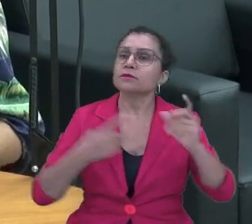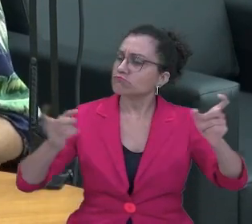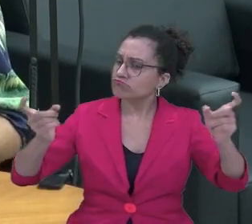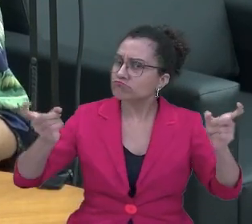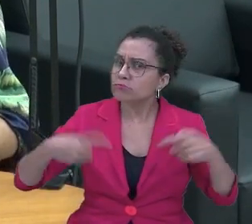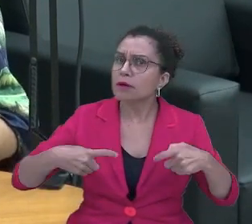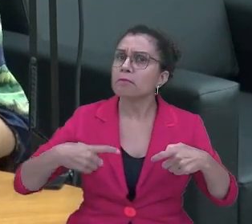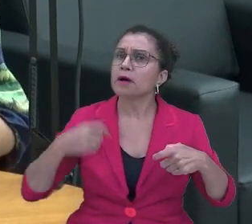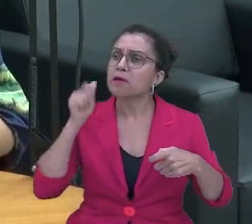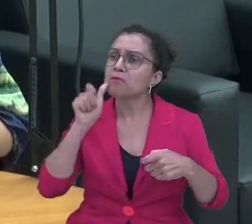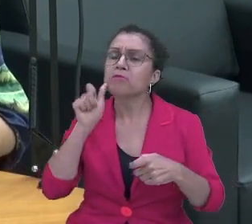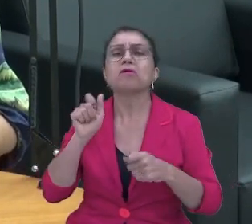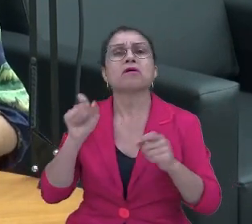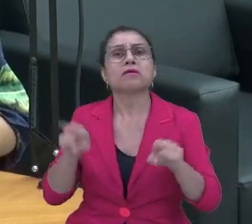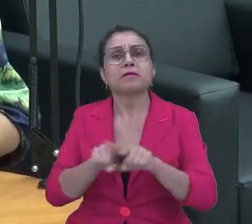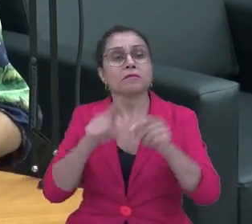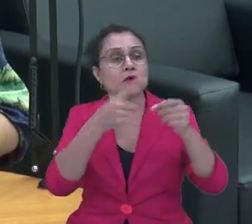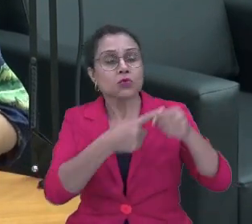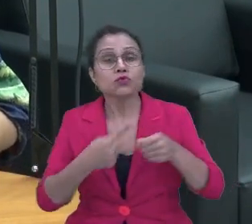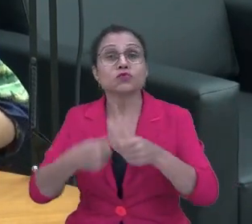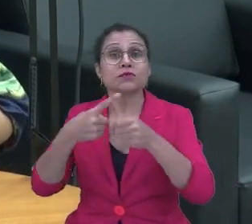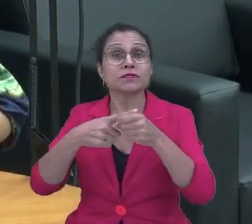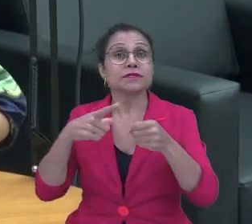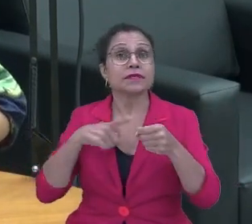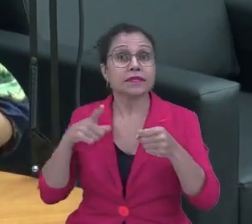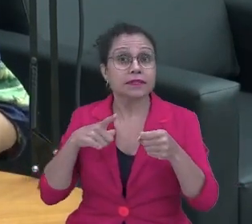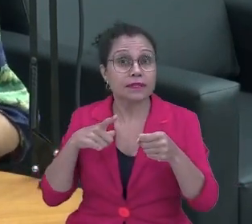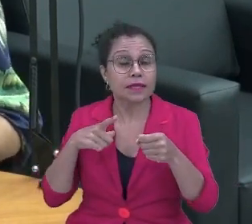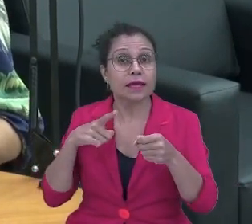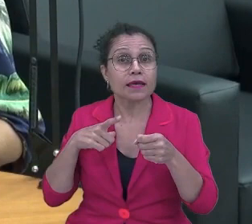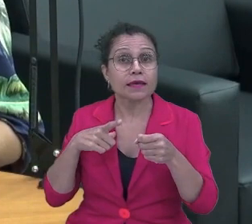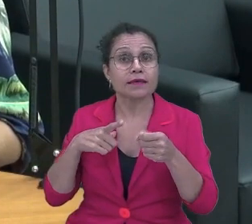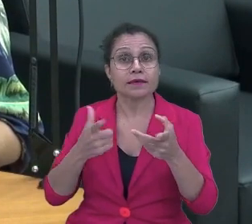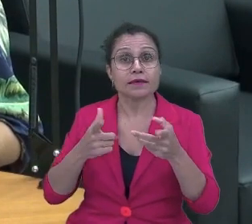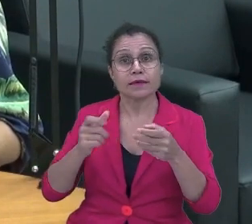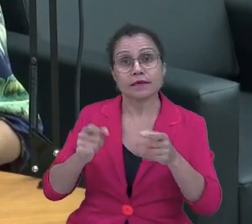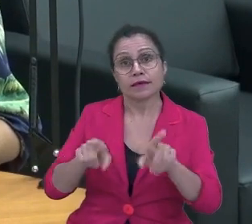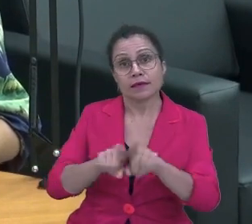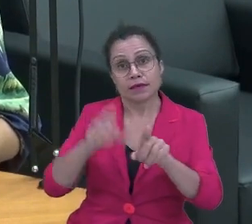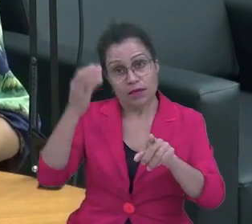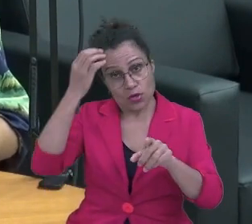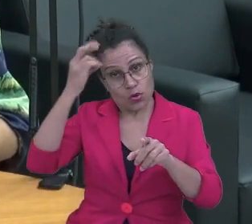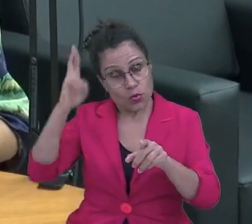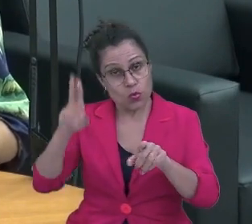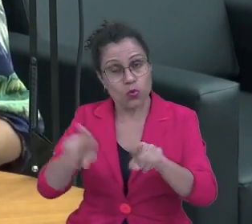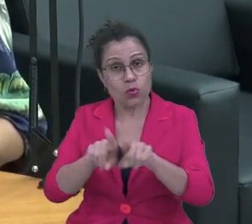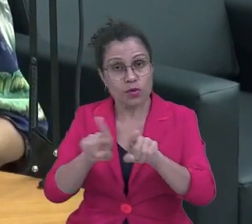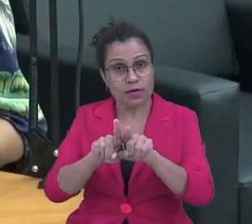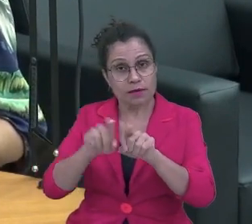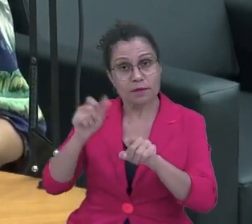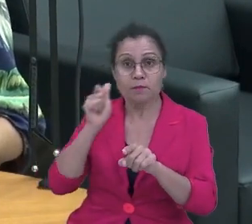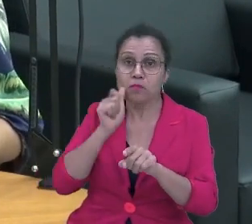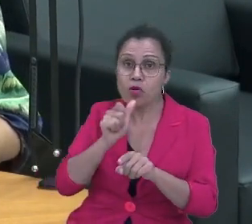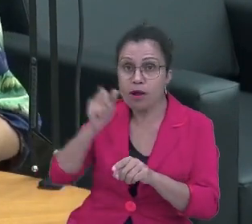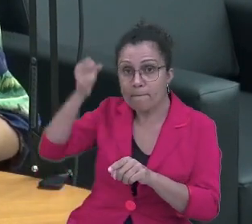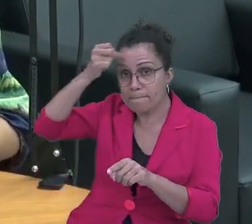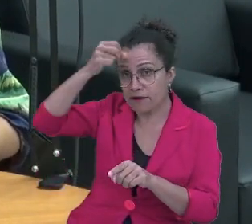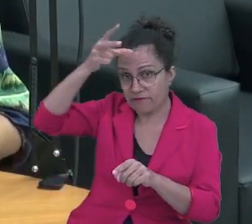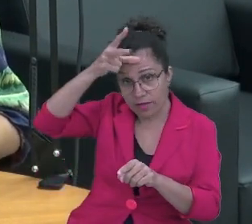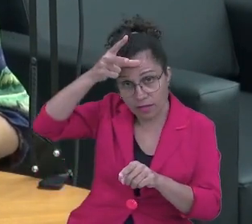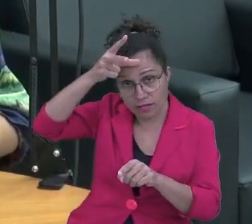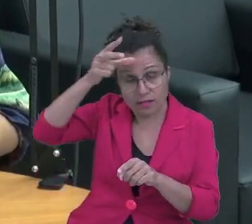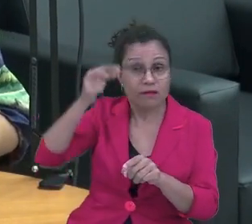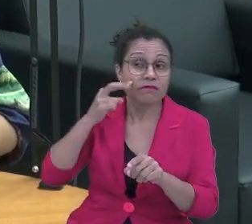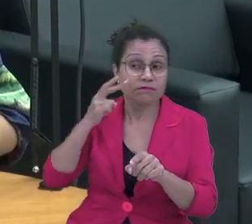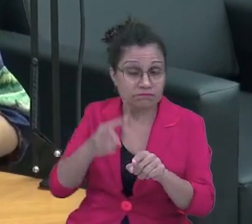estamos lá, e que os municípios que hoje que são regidas e coordenadas e geridas, né, por